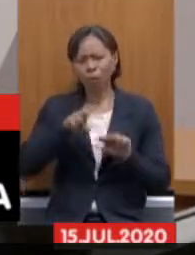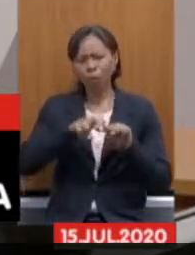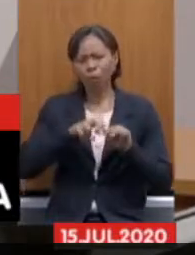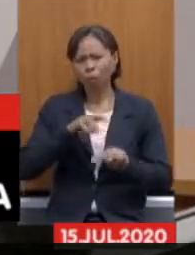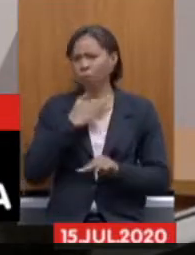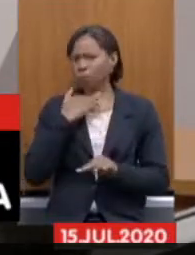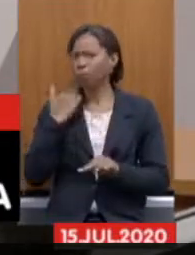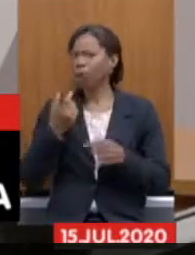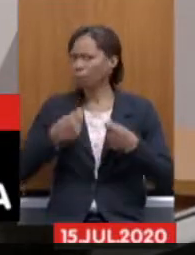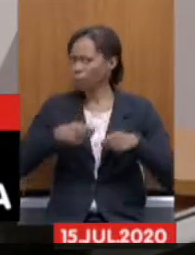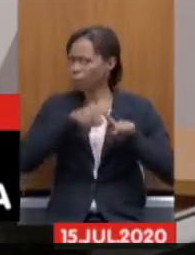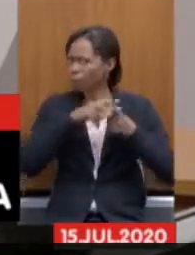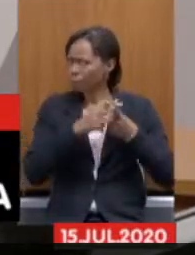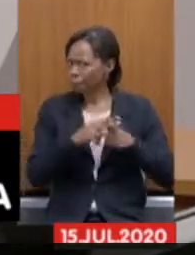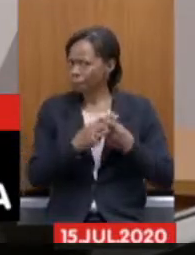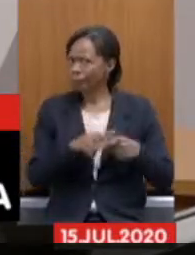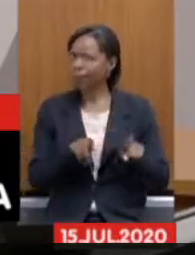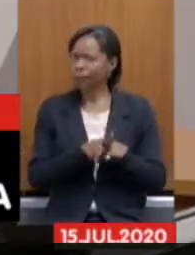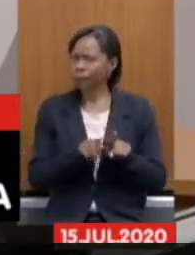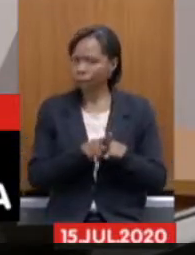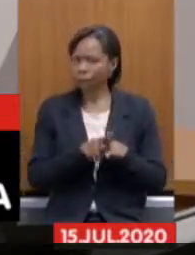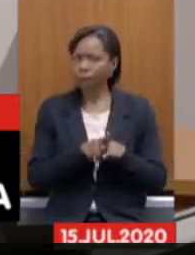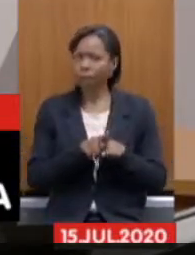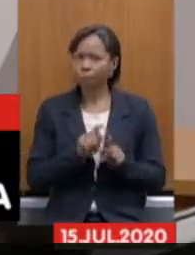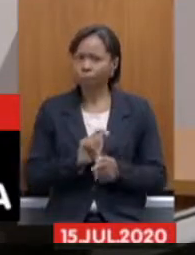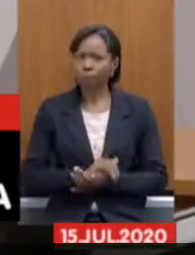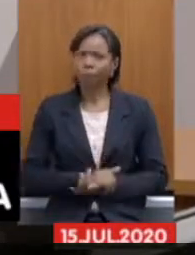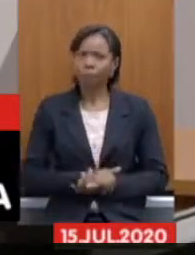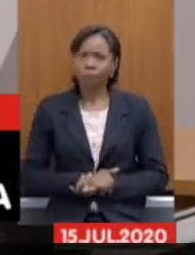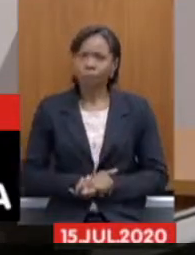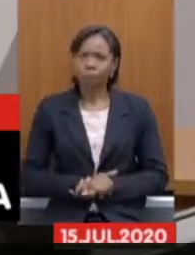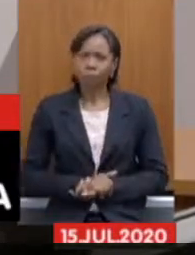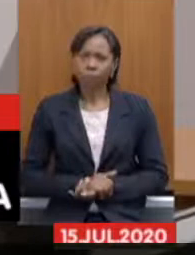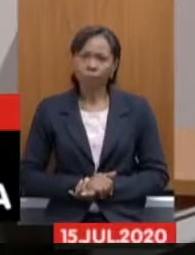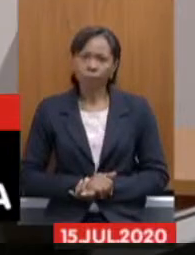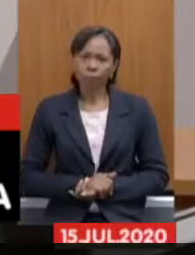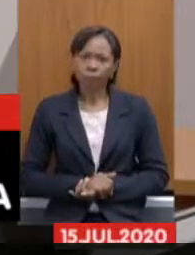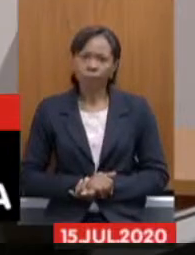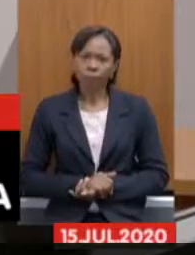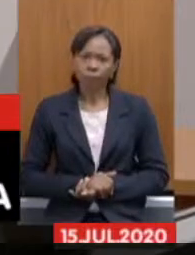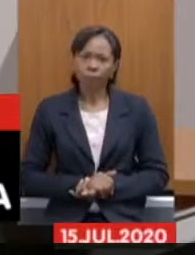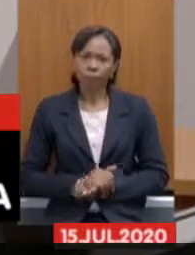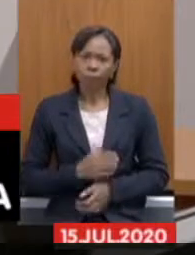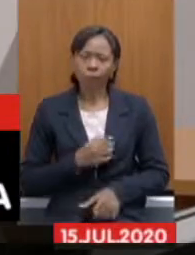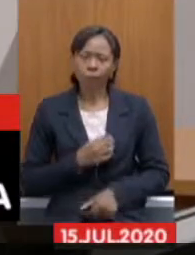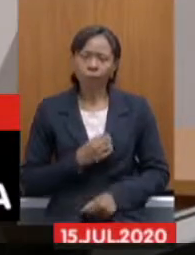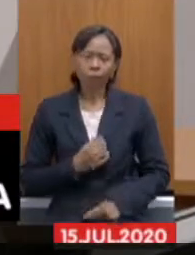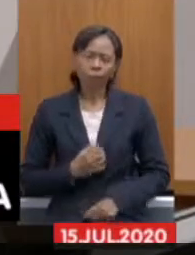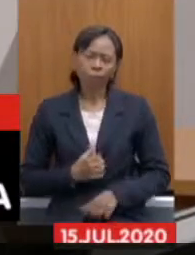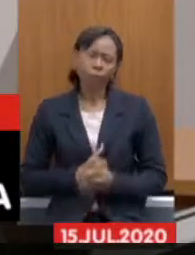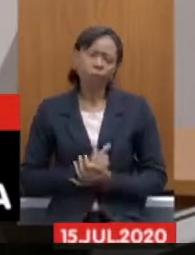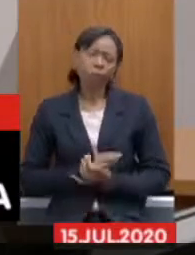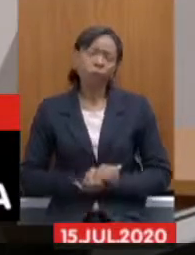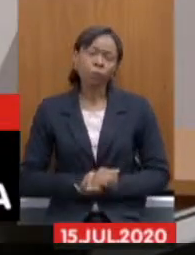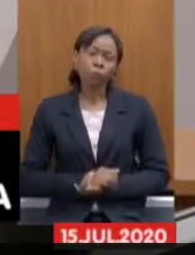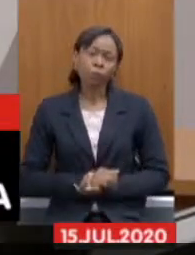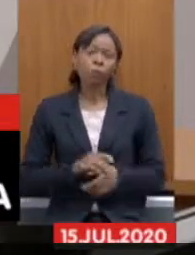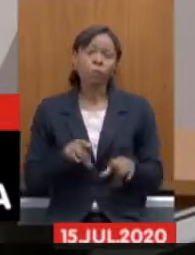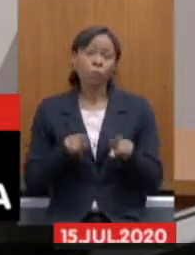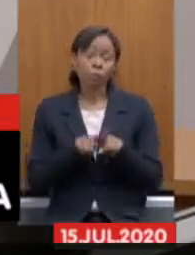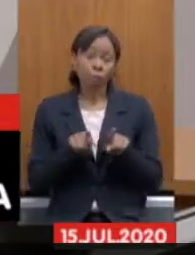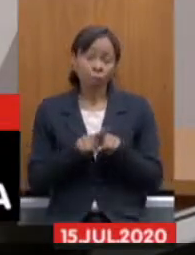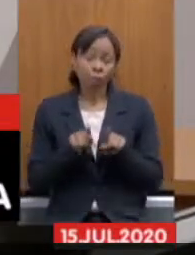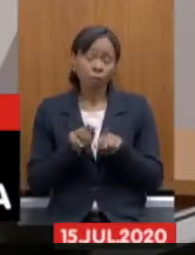precisa imediata correção a candida já chegamos também